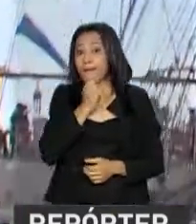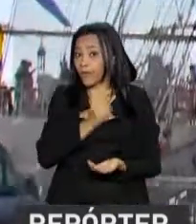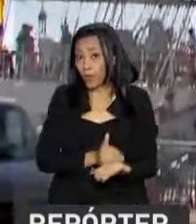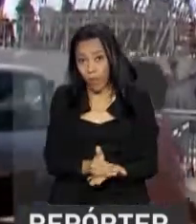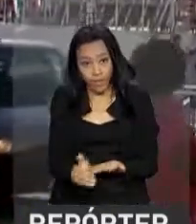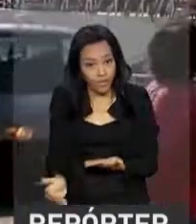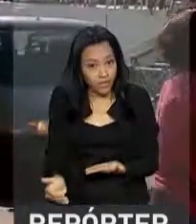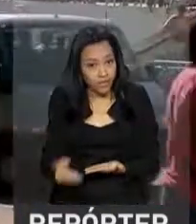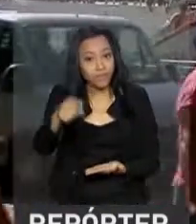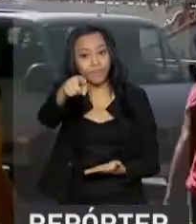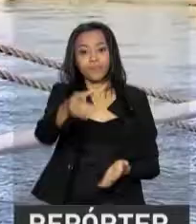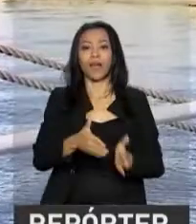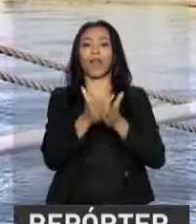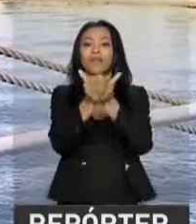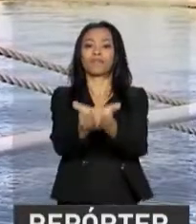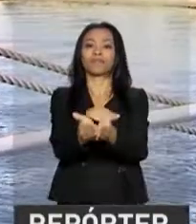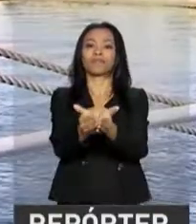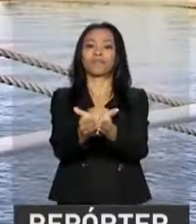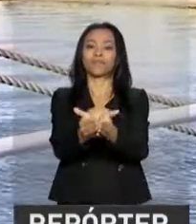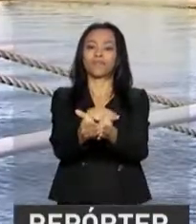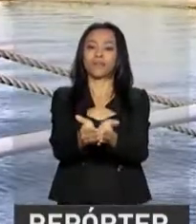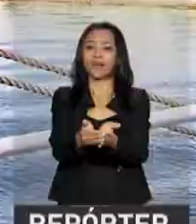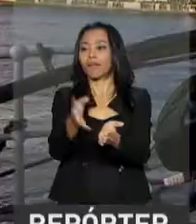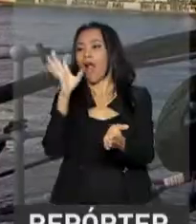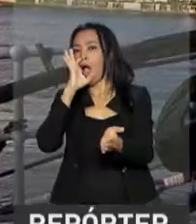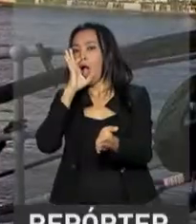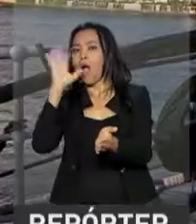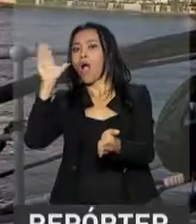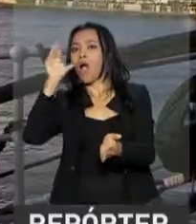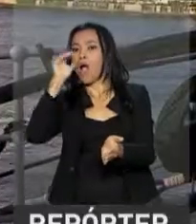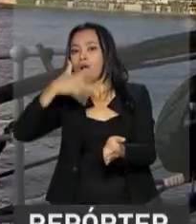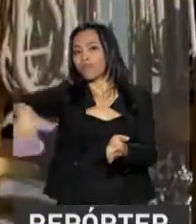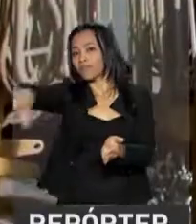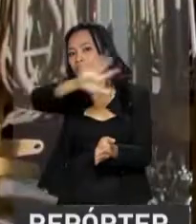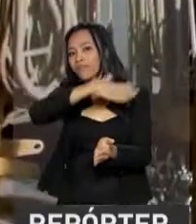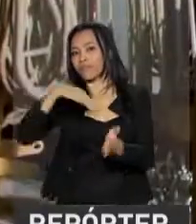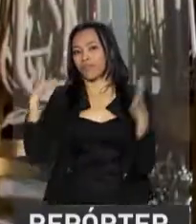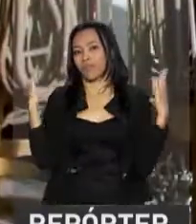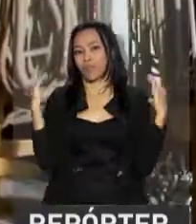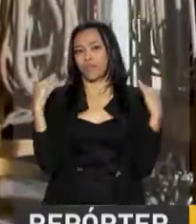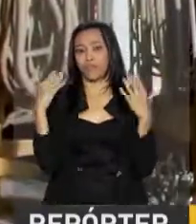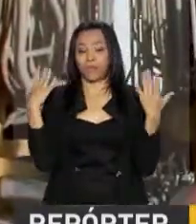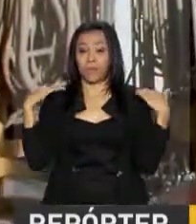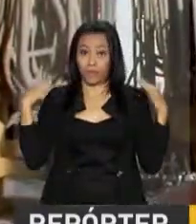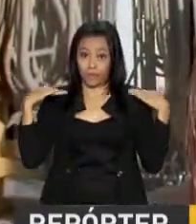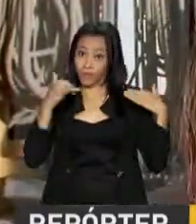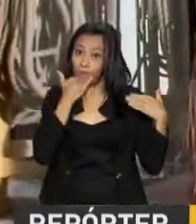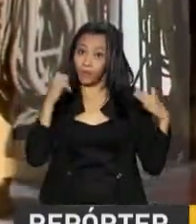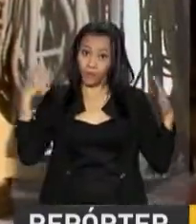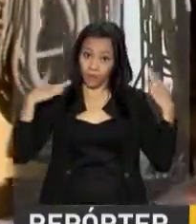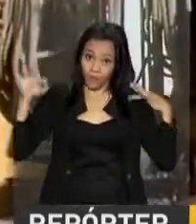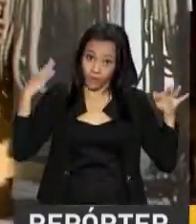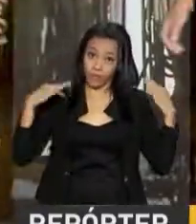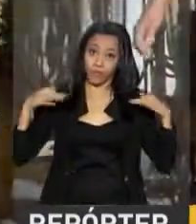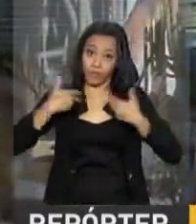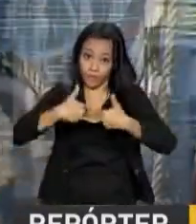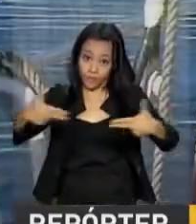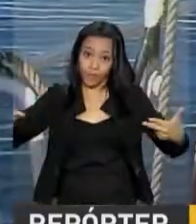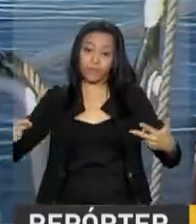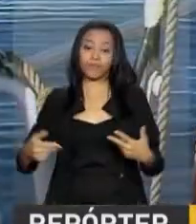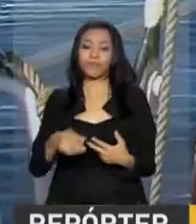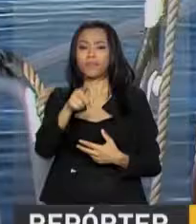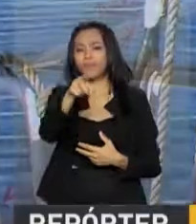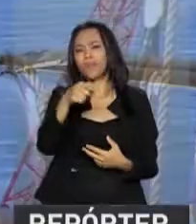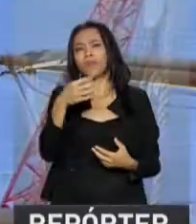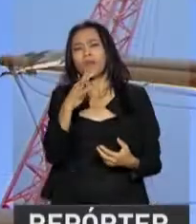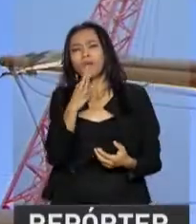o Cisne Branco está à disposição de cariocas e turistas. Uma oportunidade para a galera conhecer um pouquinho mais sobre